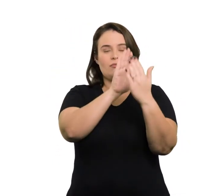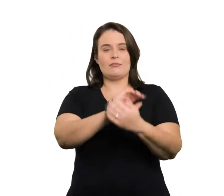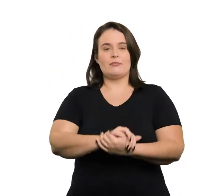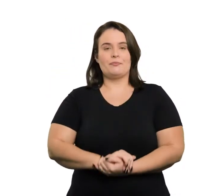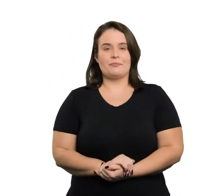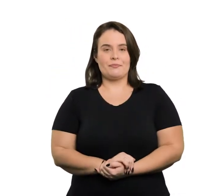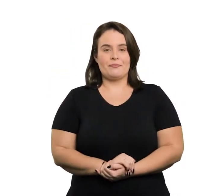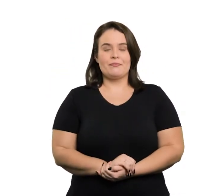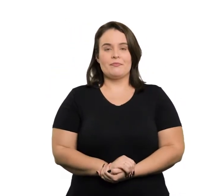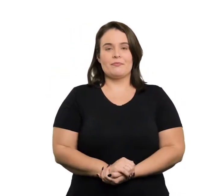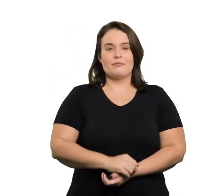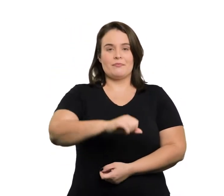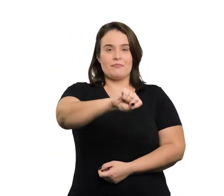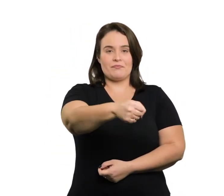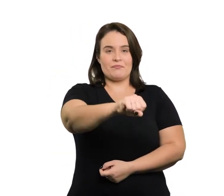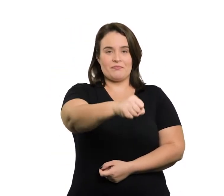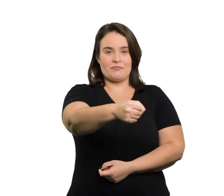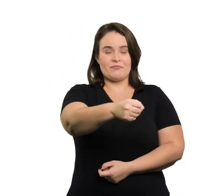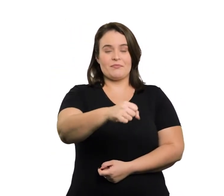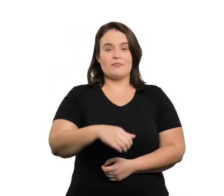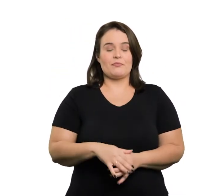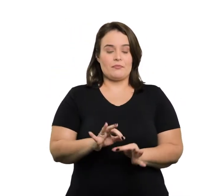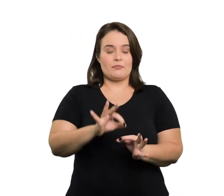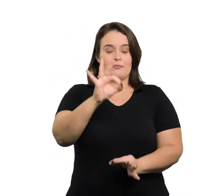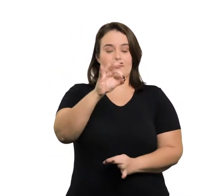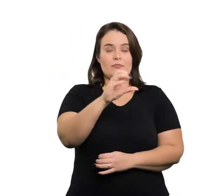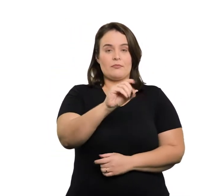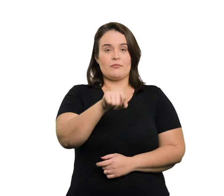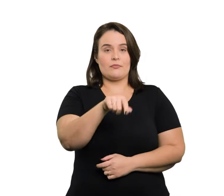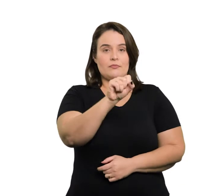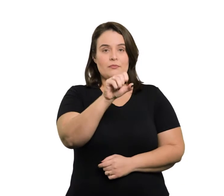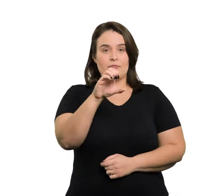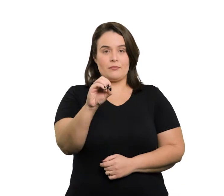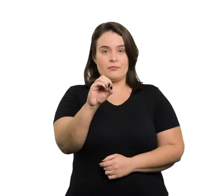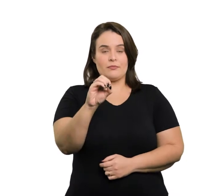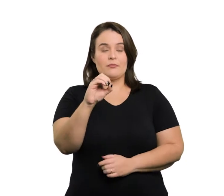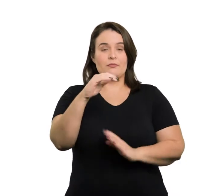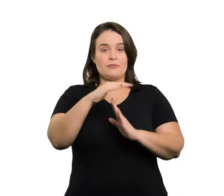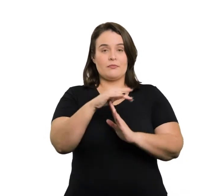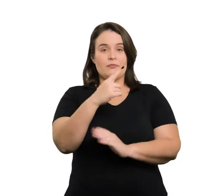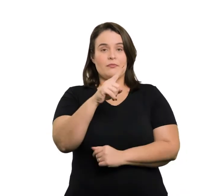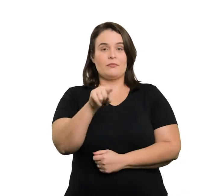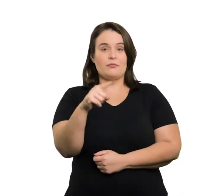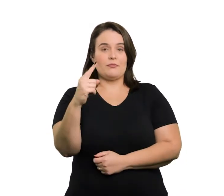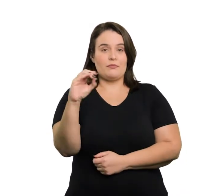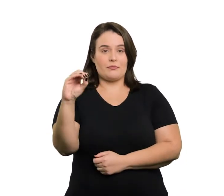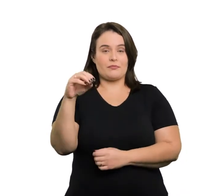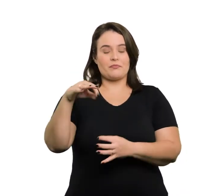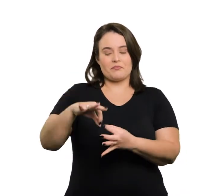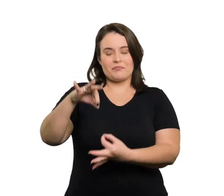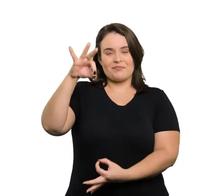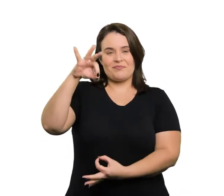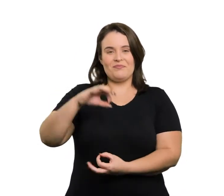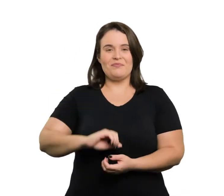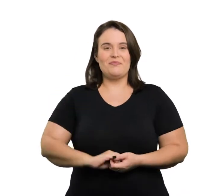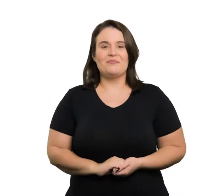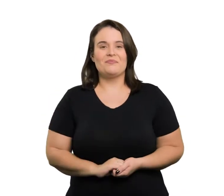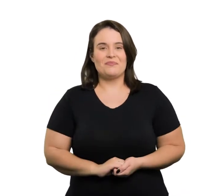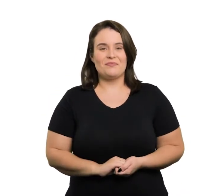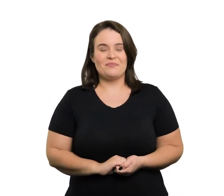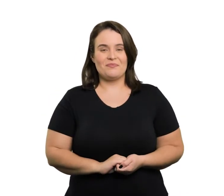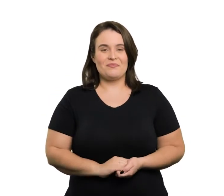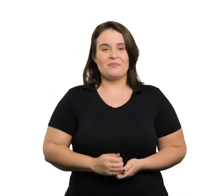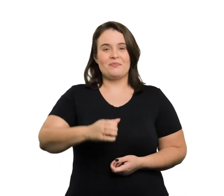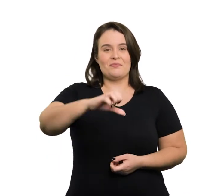frontal. Maçanetas instaladas entre 0,80 metro e 1,10 metro de altura em relação ao